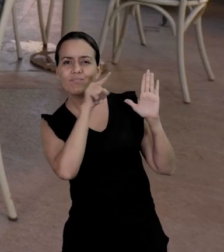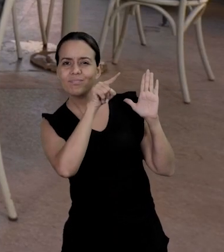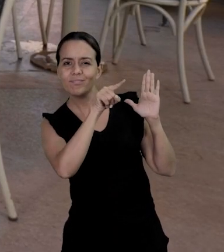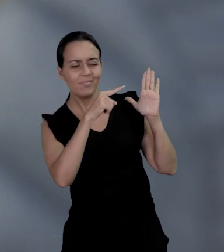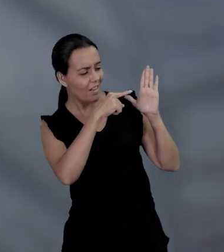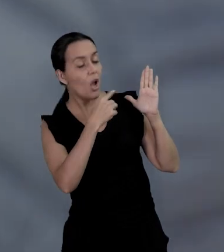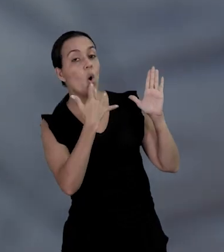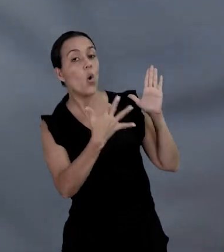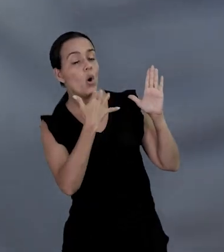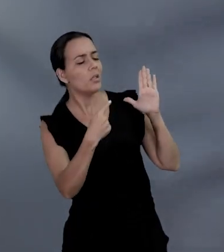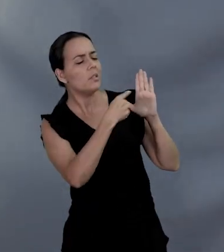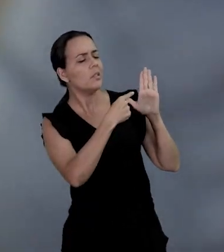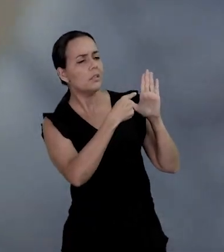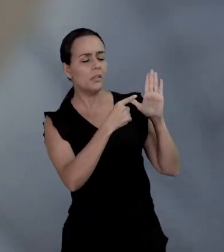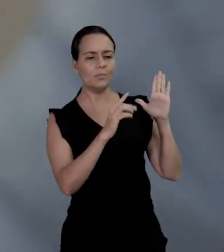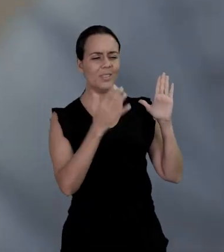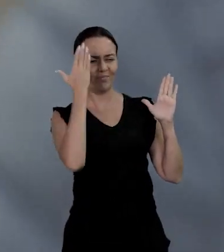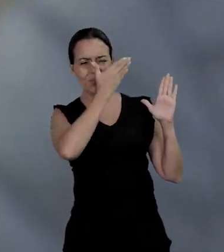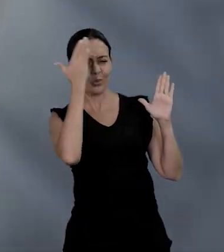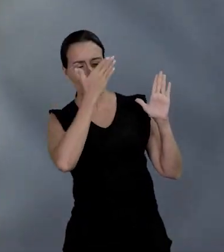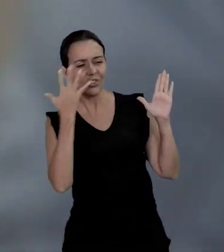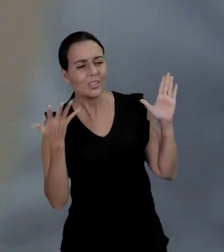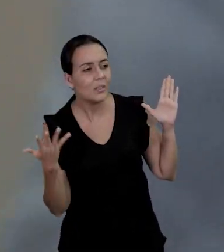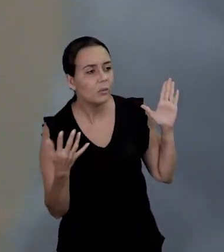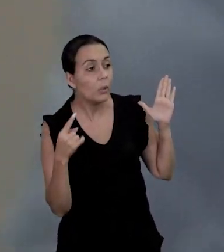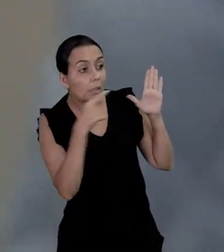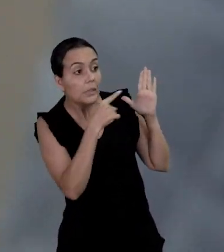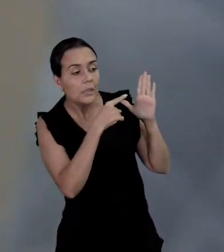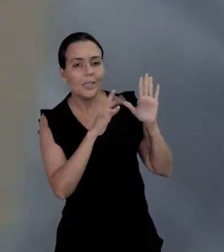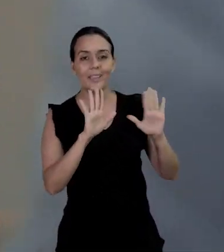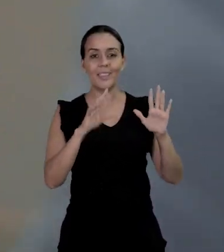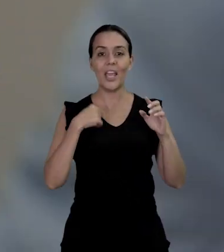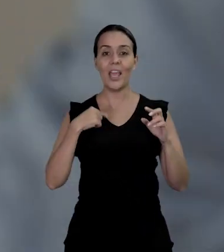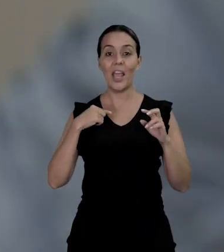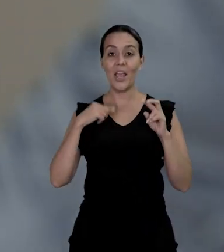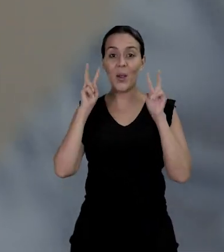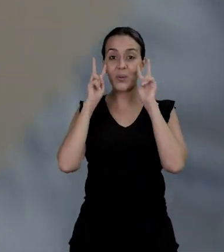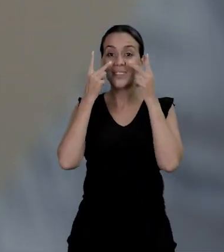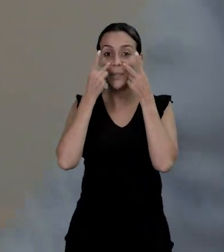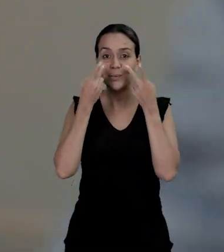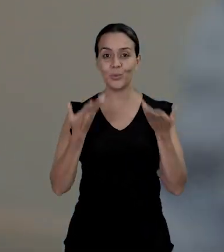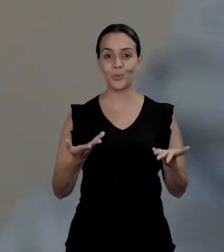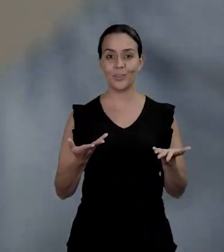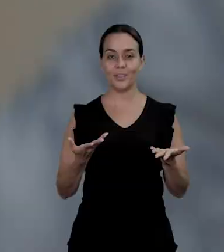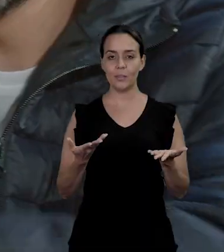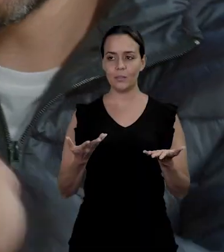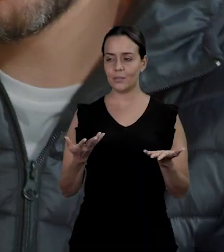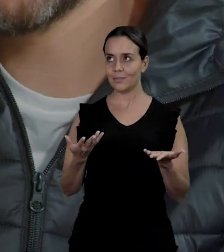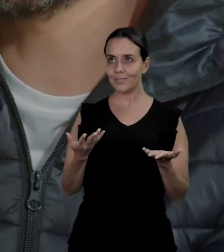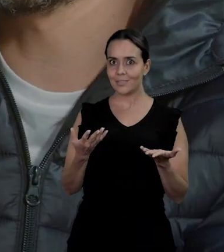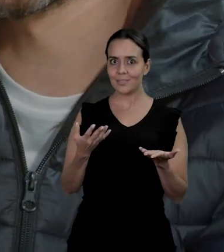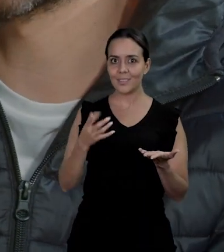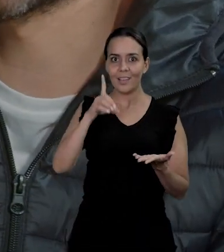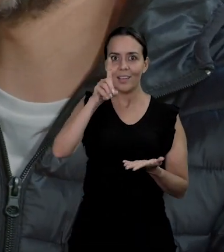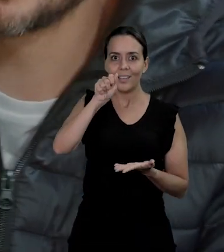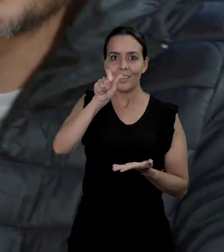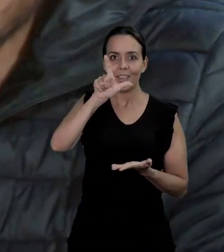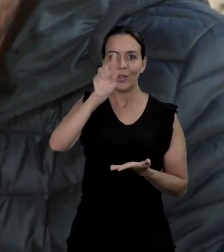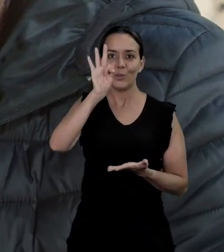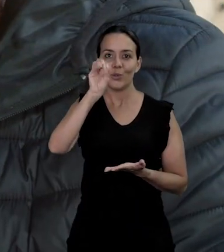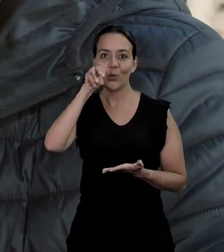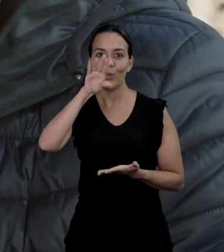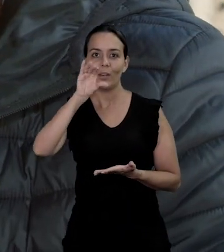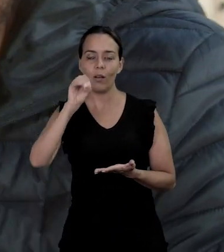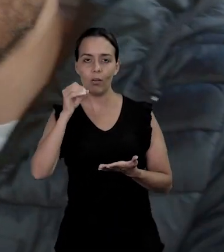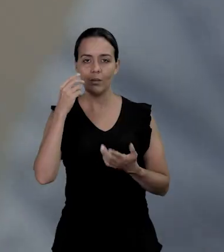eu sou daltônico. Ou seja, olha que interessante. Entendeu? É isso. O desenvolvedor que trabalhou com ele não levou em consideração esse